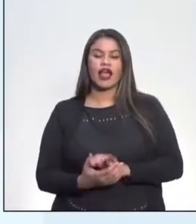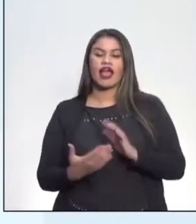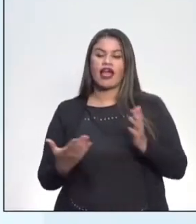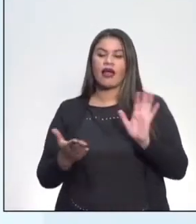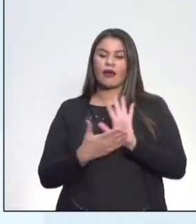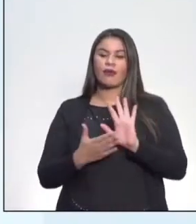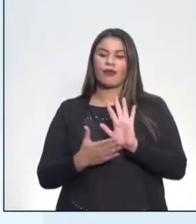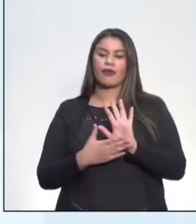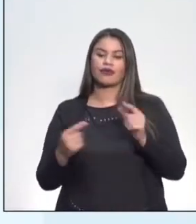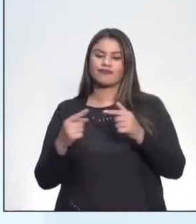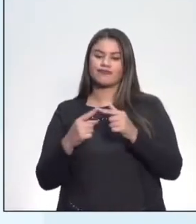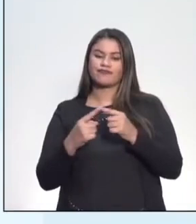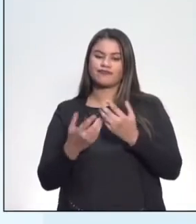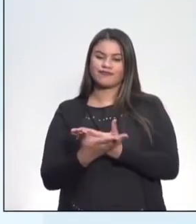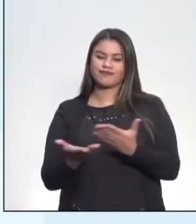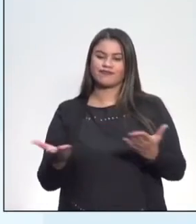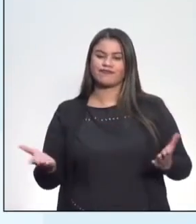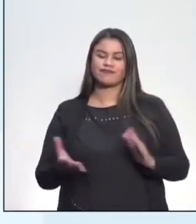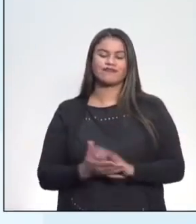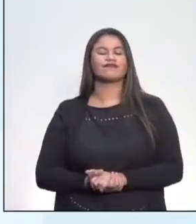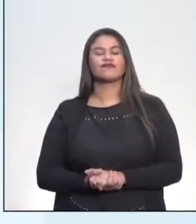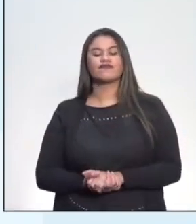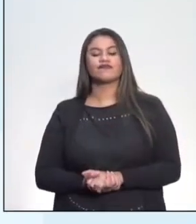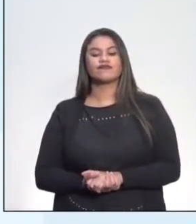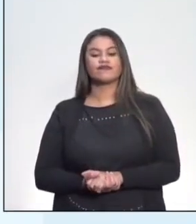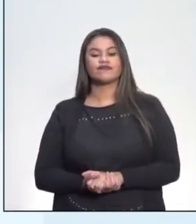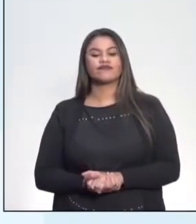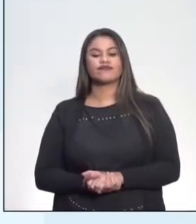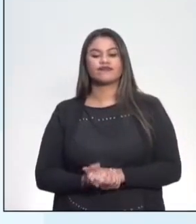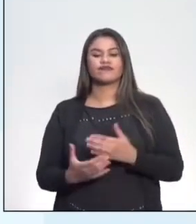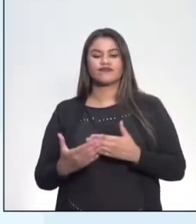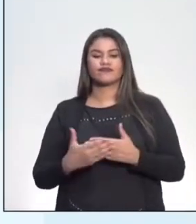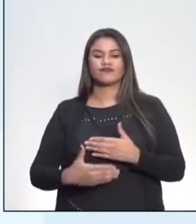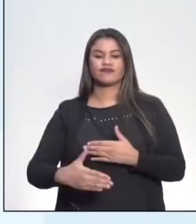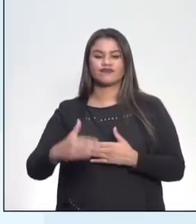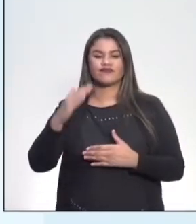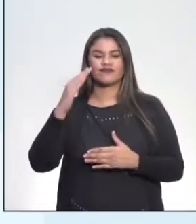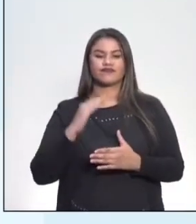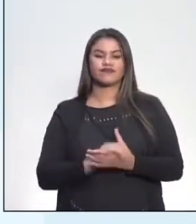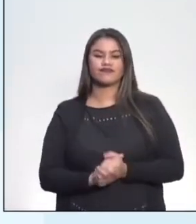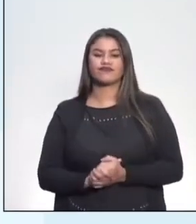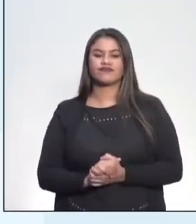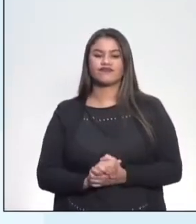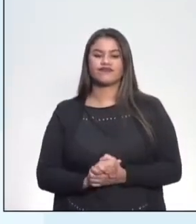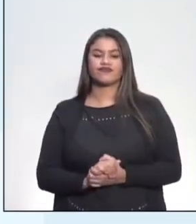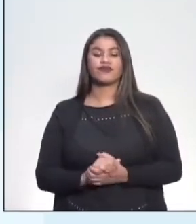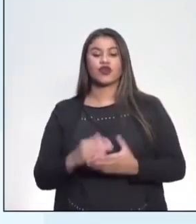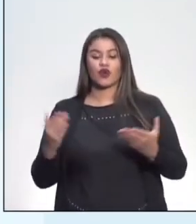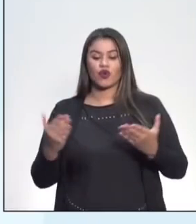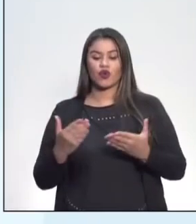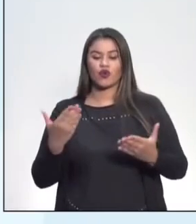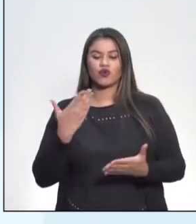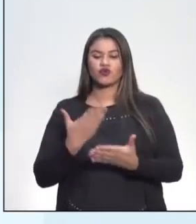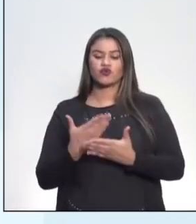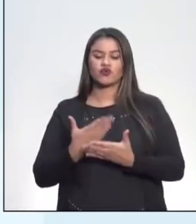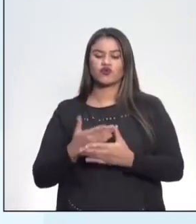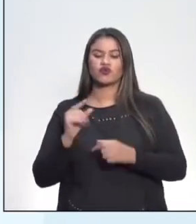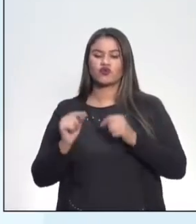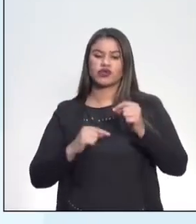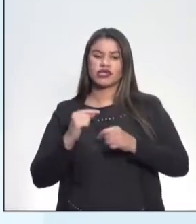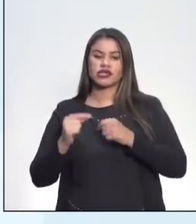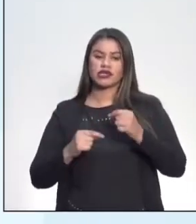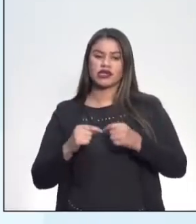vocês aí. Tá bom? E agora vamos dar sequência, né? Então, gente, nessa aula de hoje, nós vimos o quê?